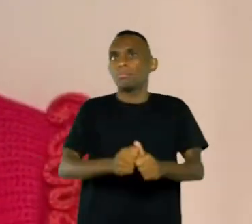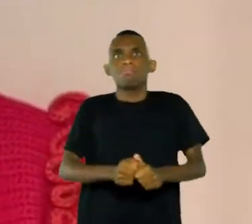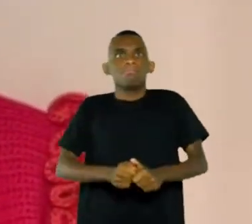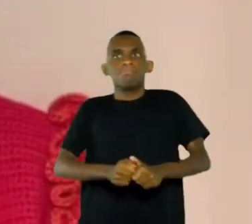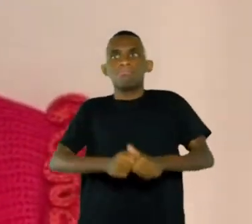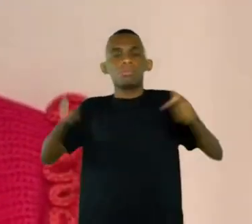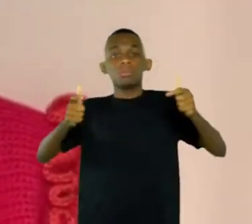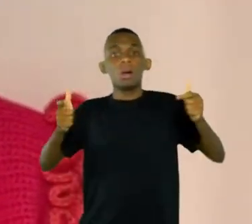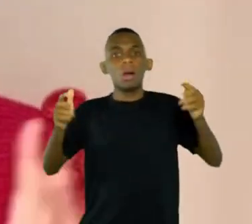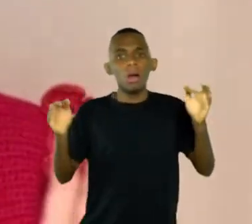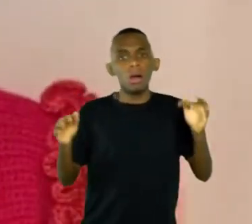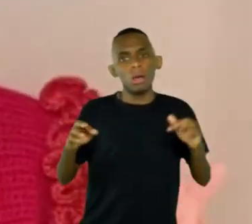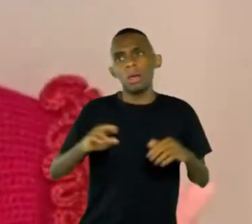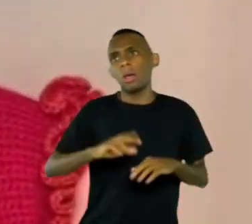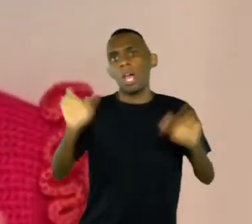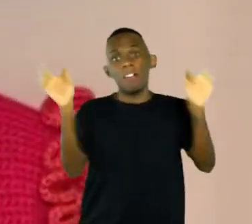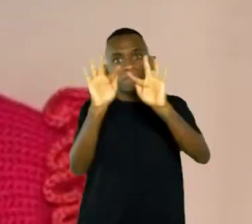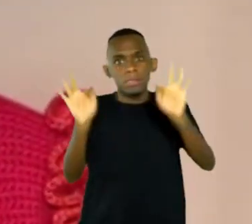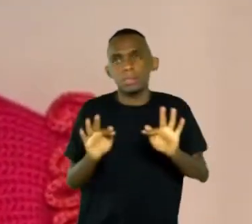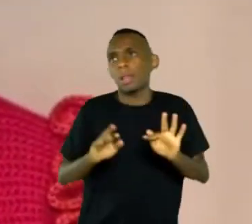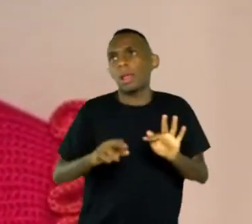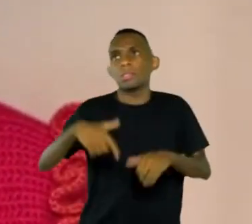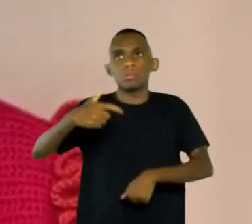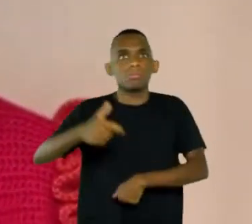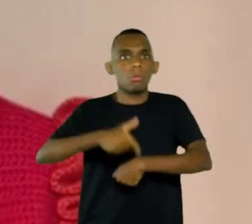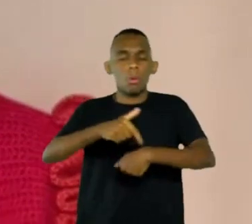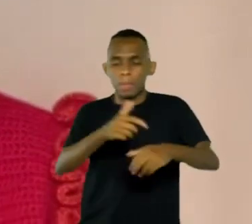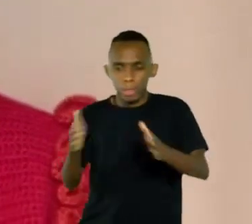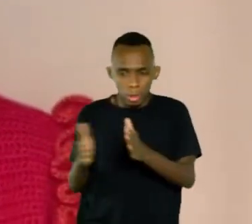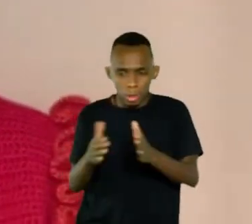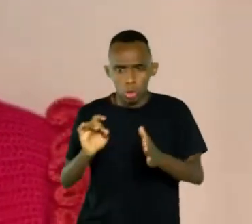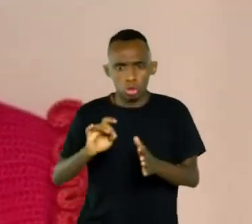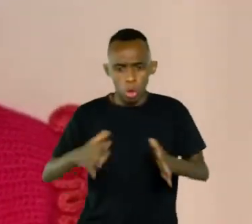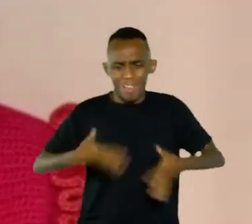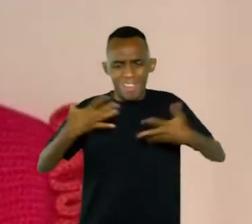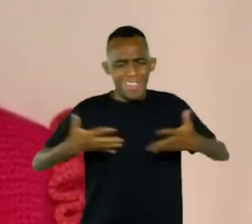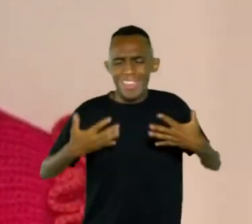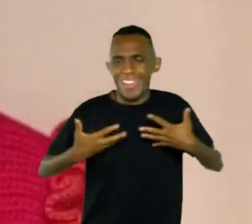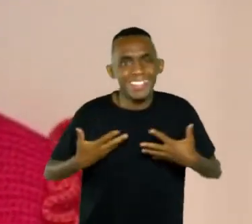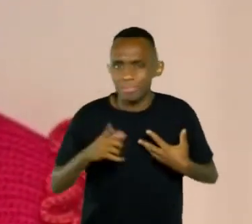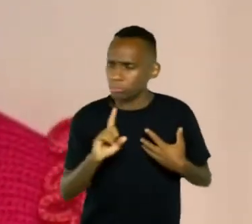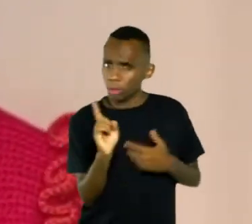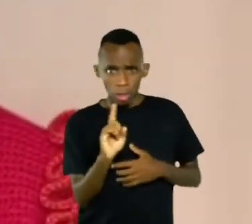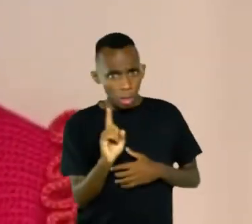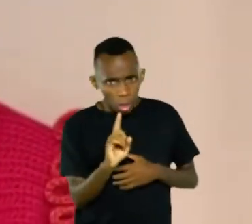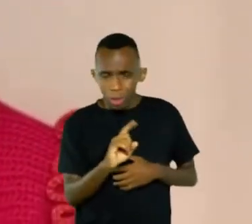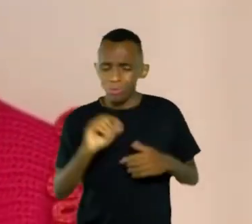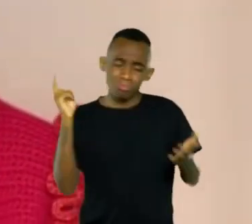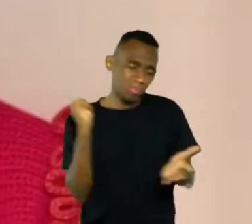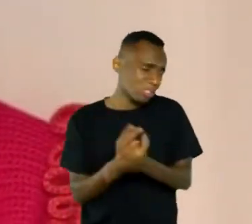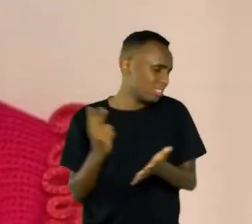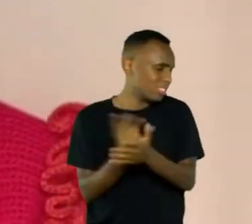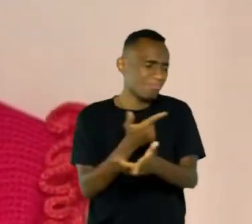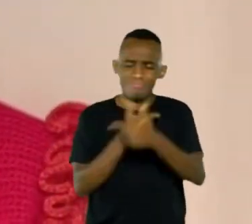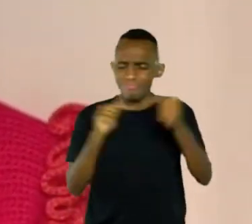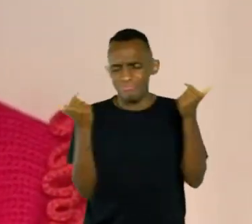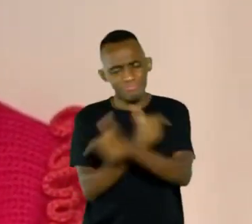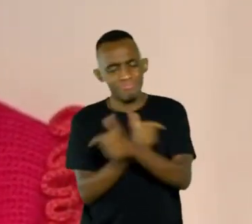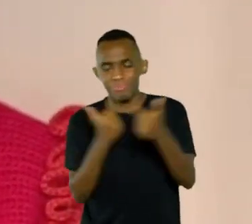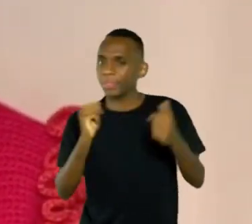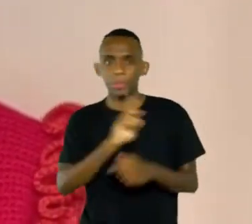felicidade não é um estado de plena alegria e em que a gente está sempre rindo. Isso aí não, isso aí é um